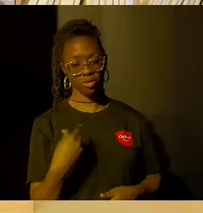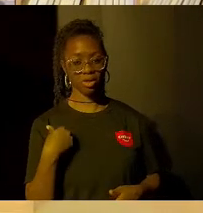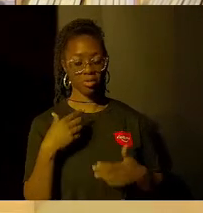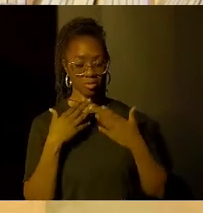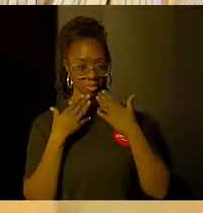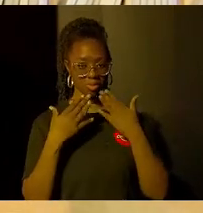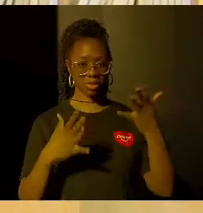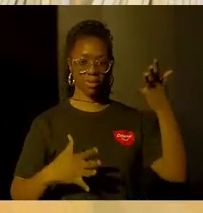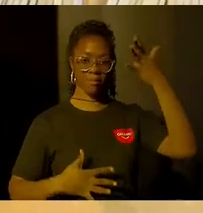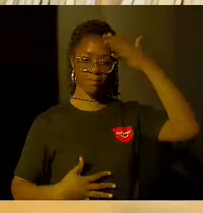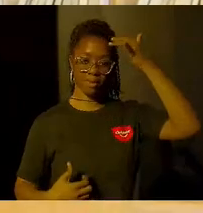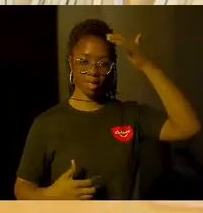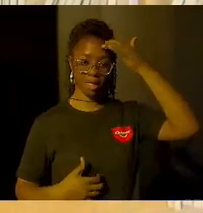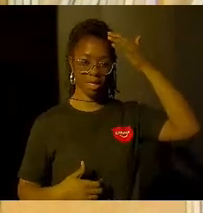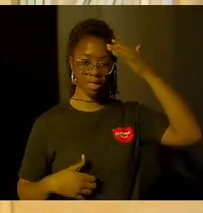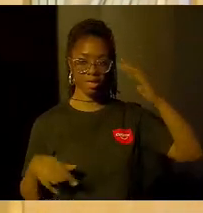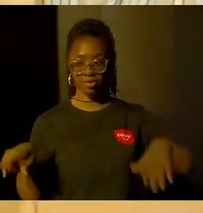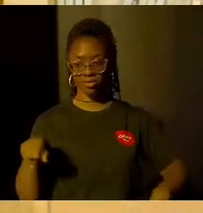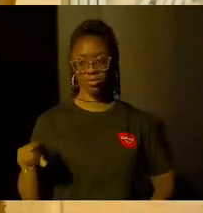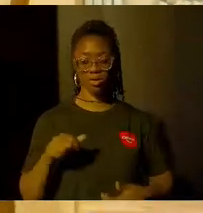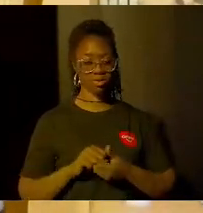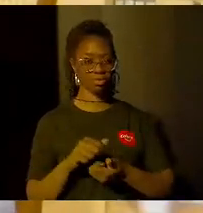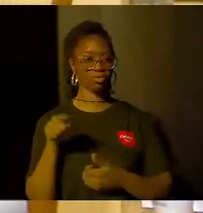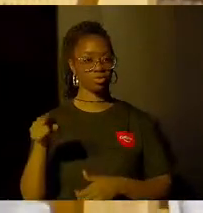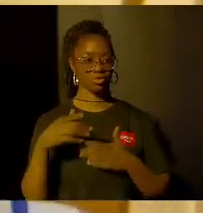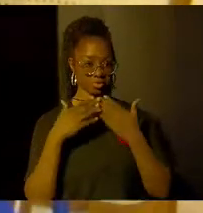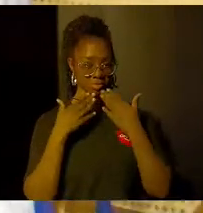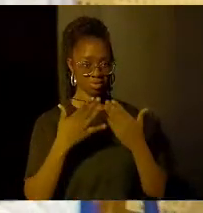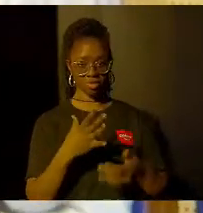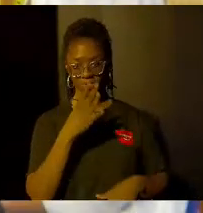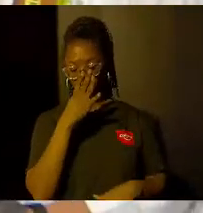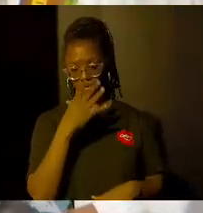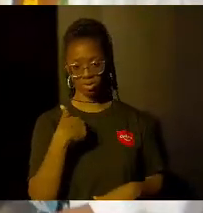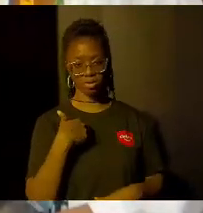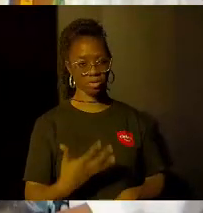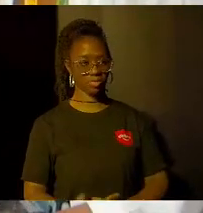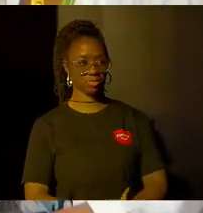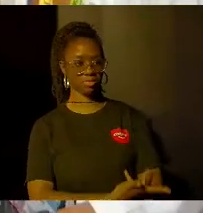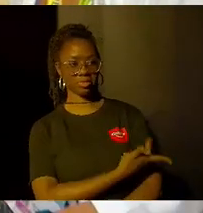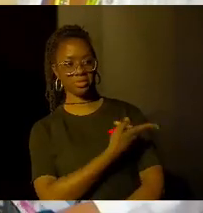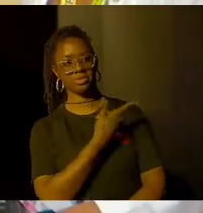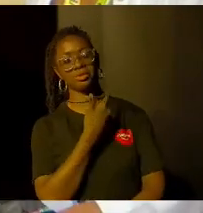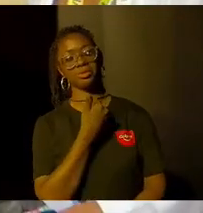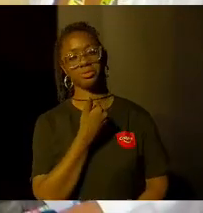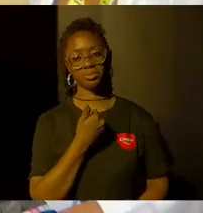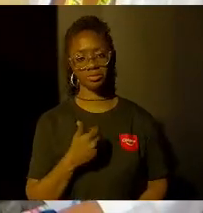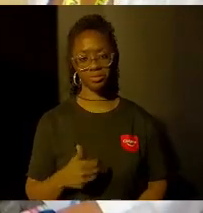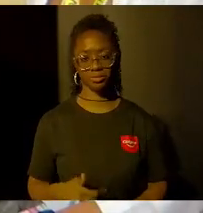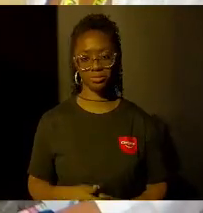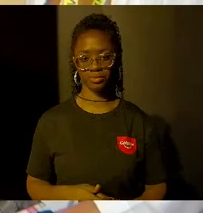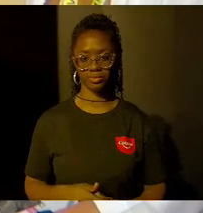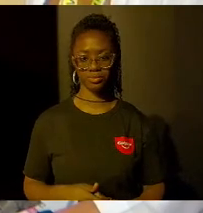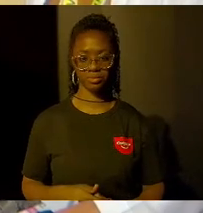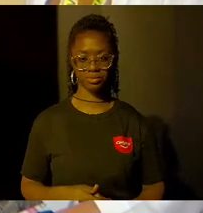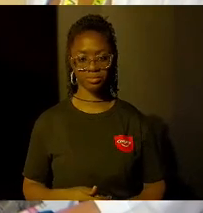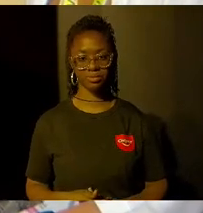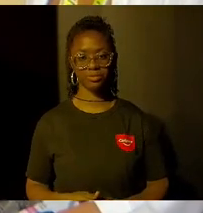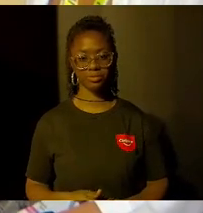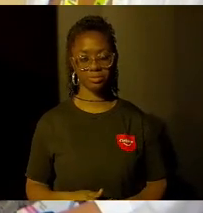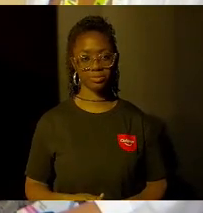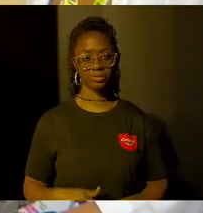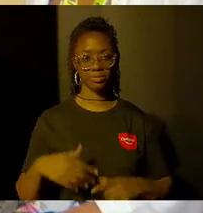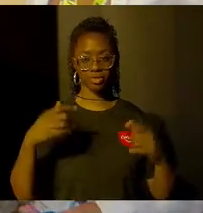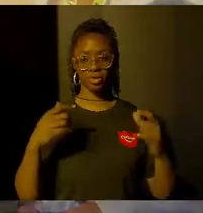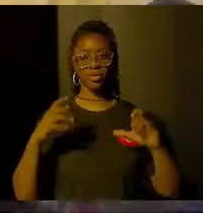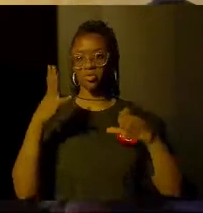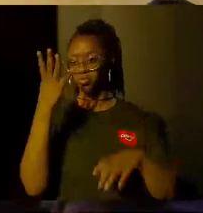apresentar macacos estão as mães de Maio lá é super emocionante para mim com as bandeiras com o rosto desses